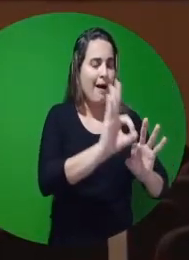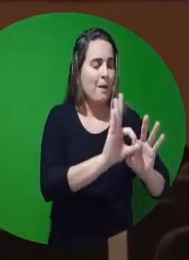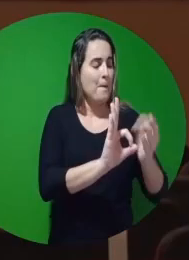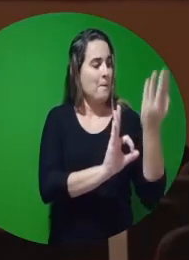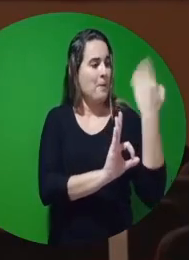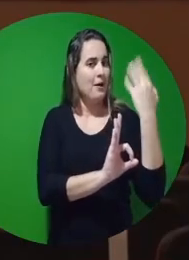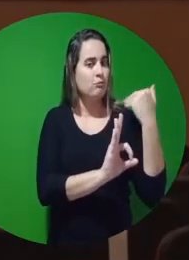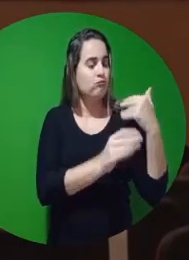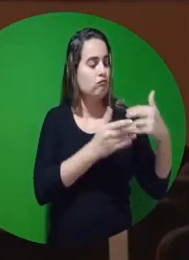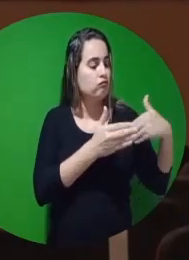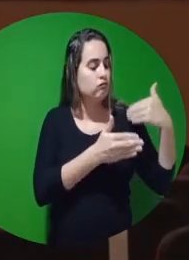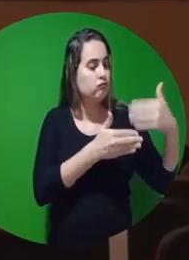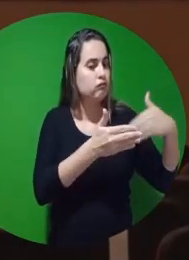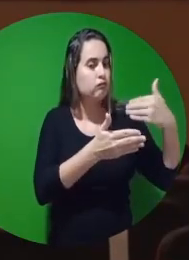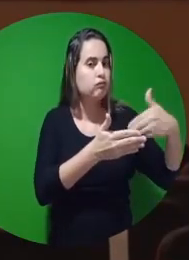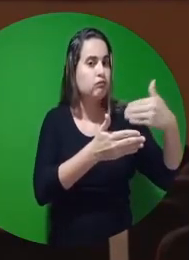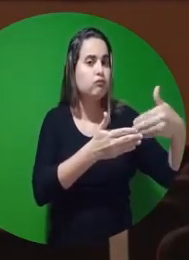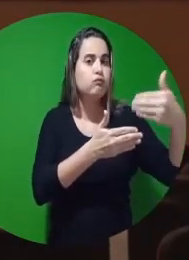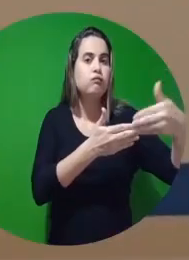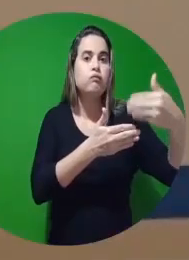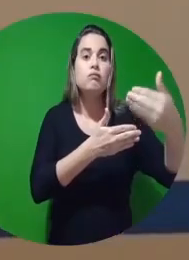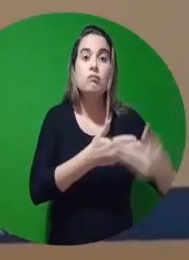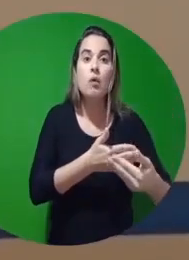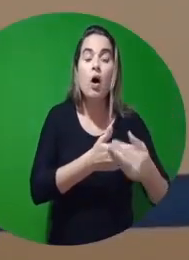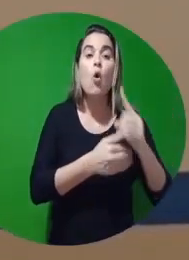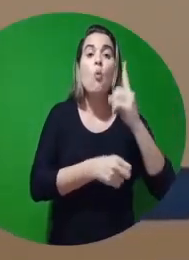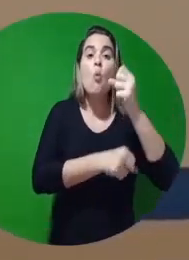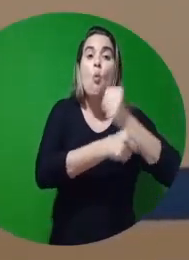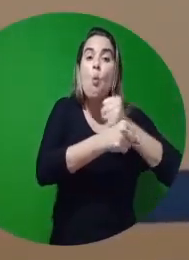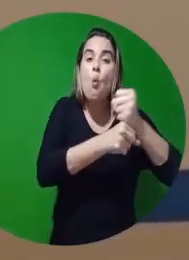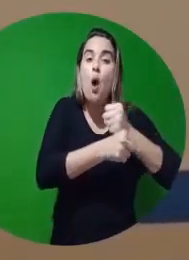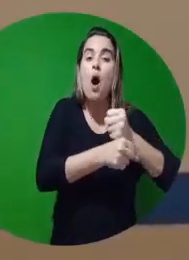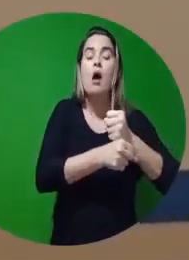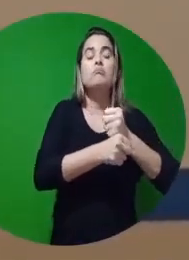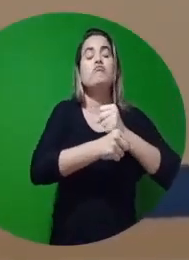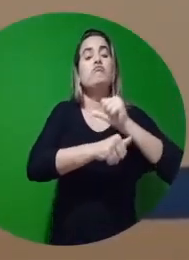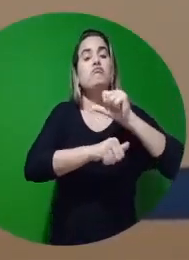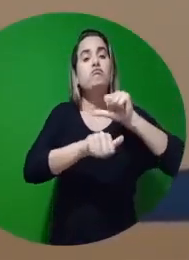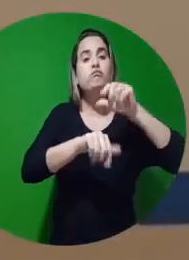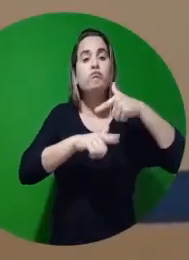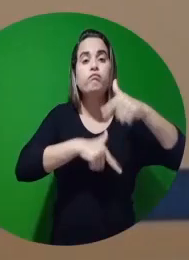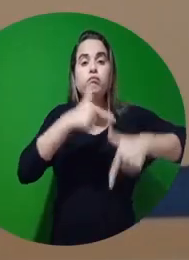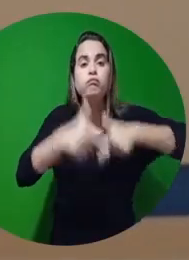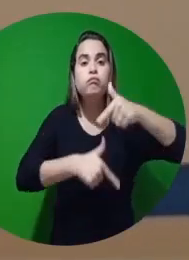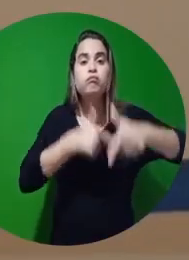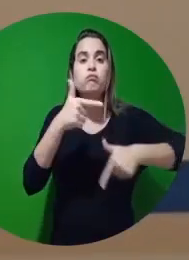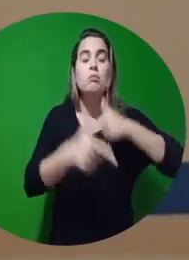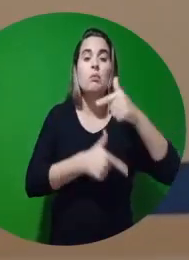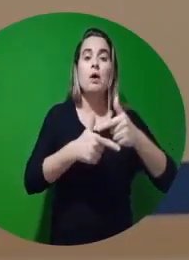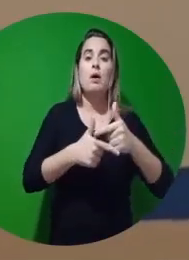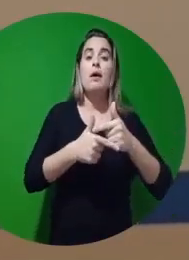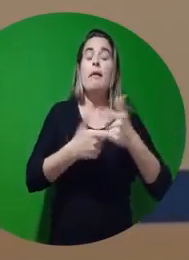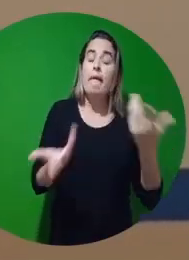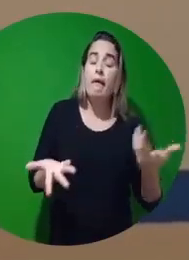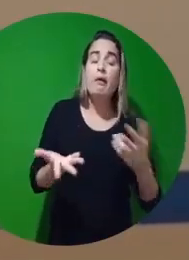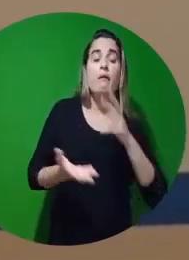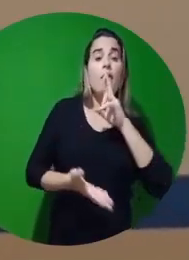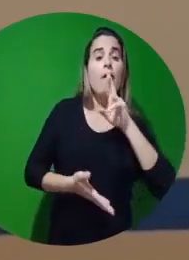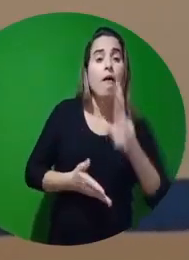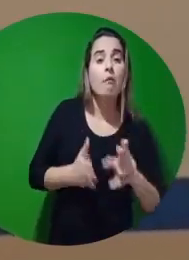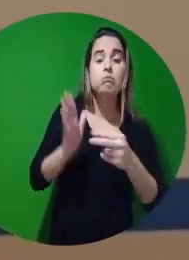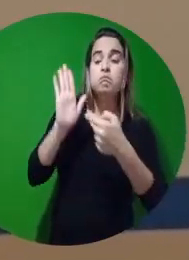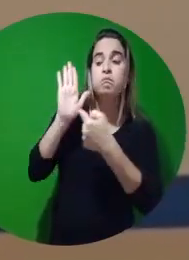começou com avaliação das eleições passadas grupo de trabalho formado por servidores pro Oi pats que